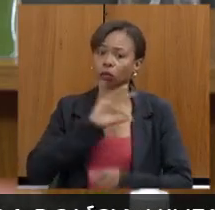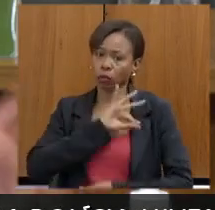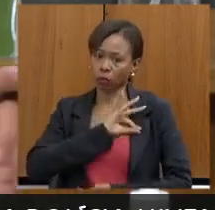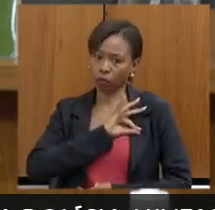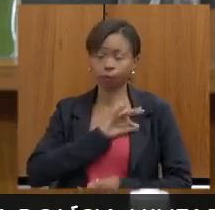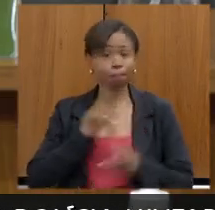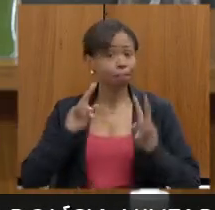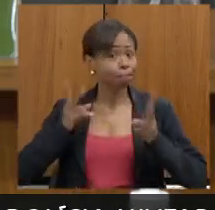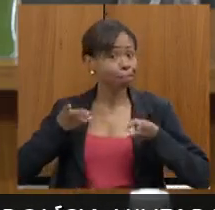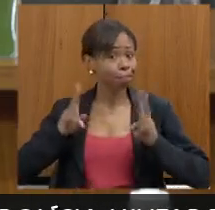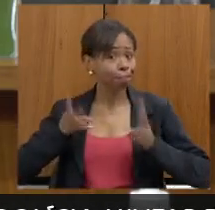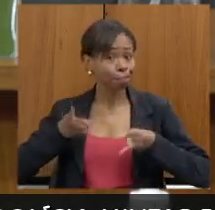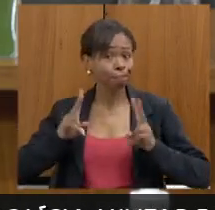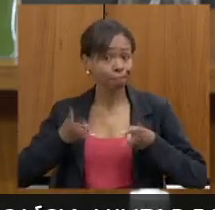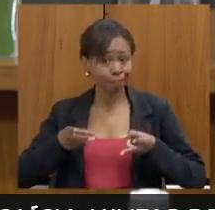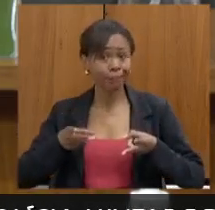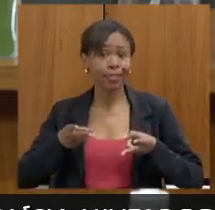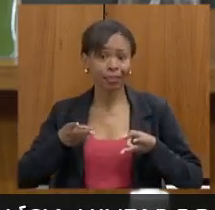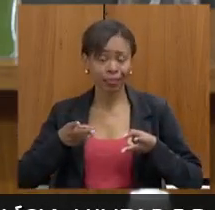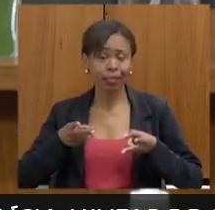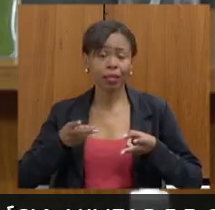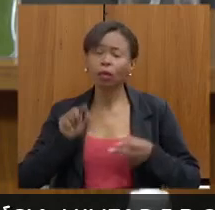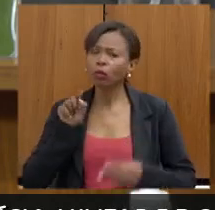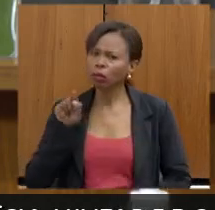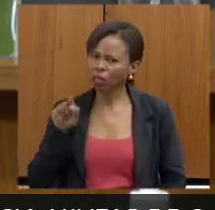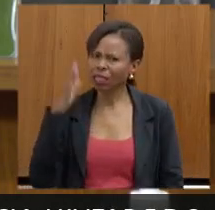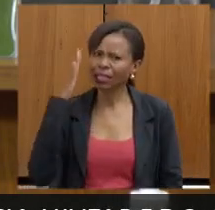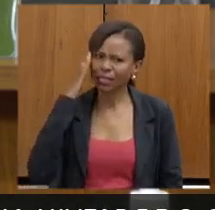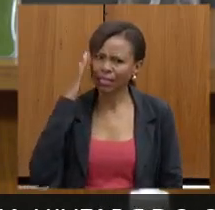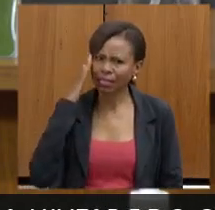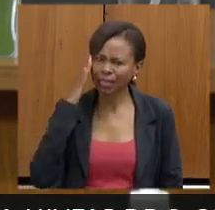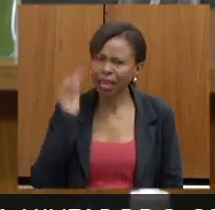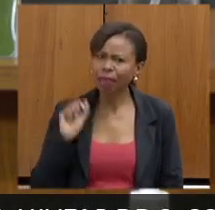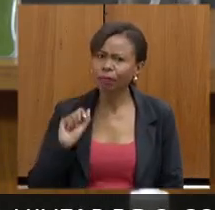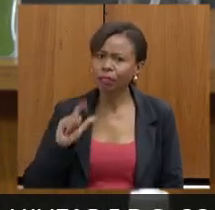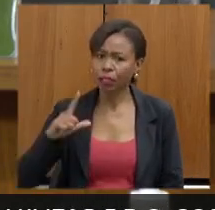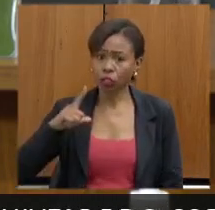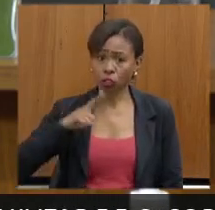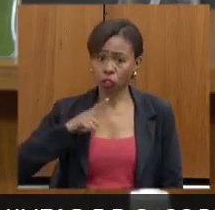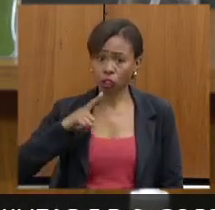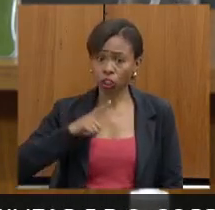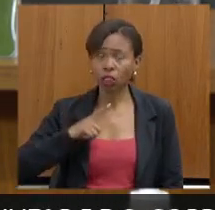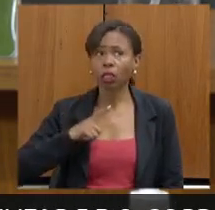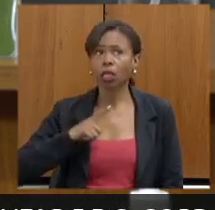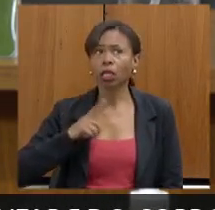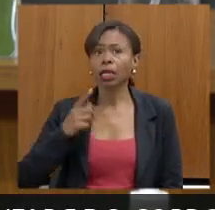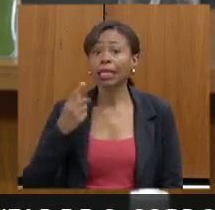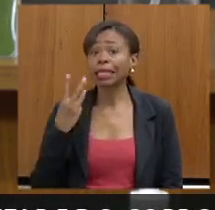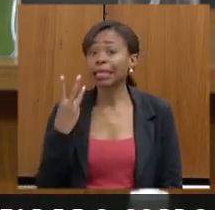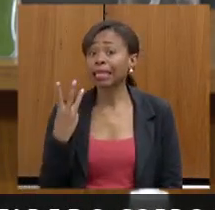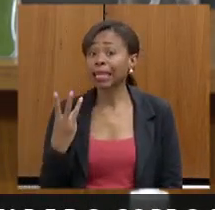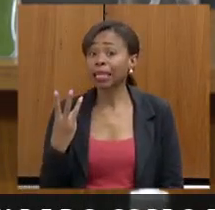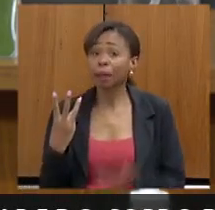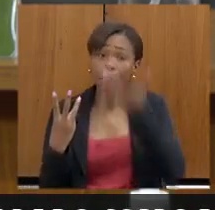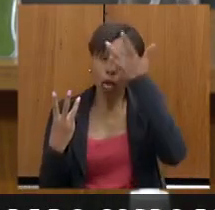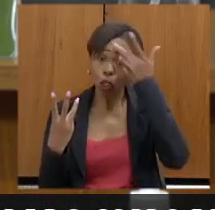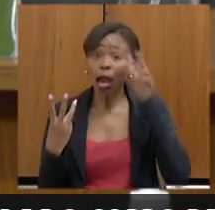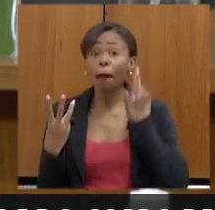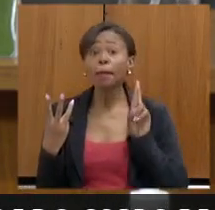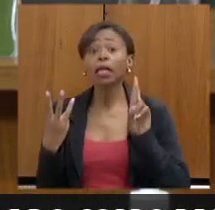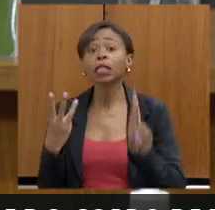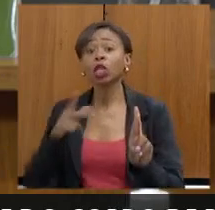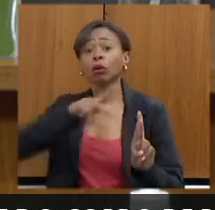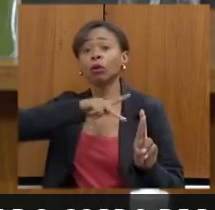assim e eu tô falando só do processo o seu sabia que tinha três representante do Ministério Público